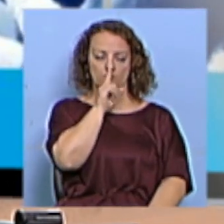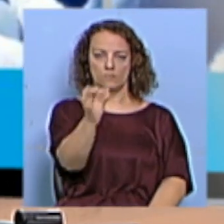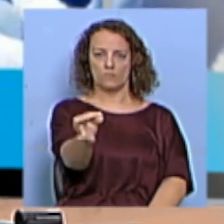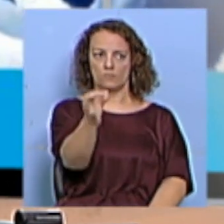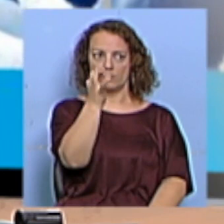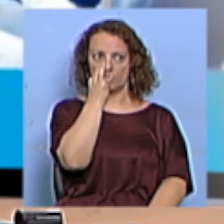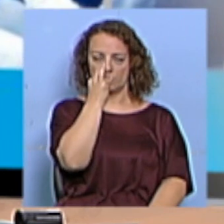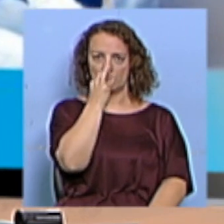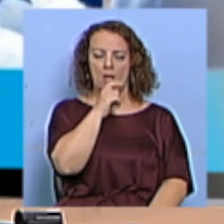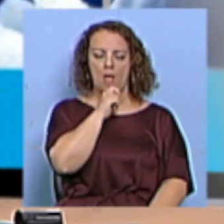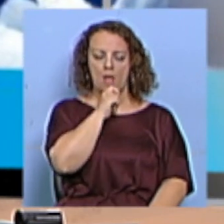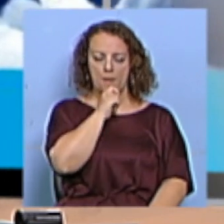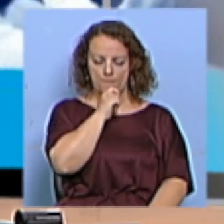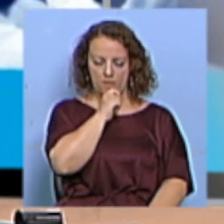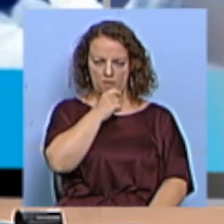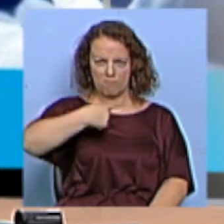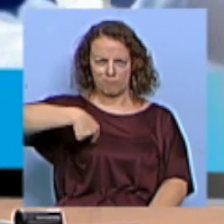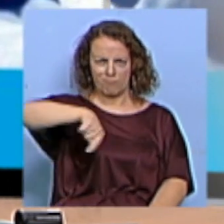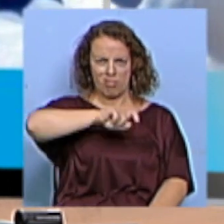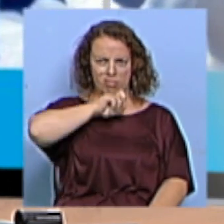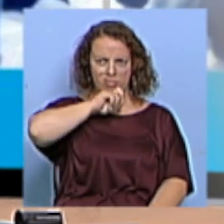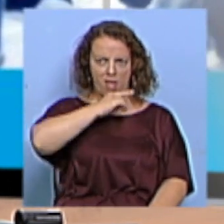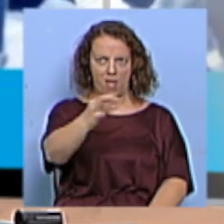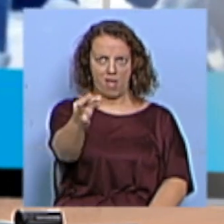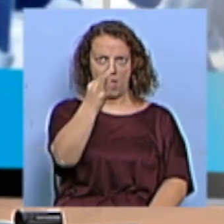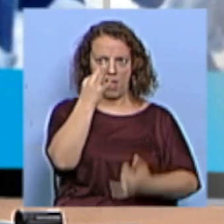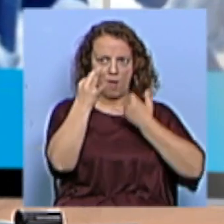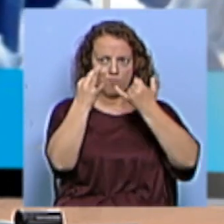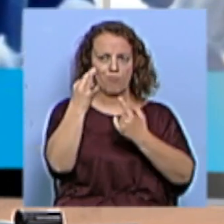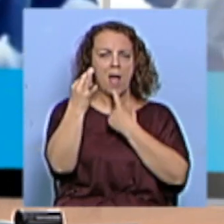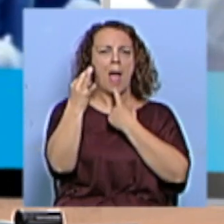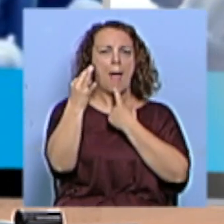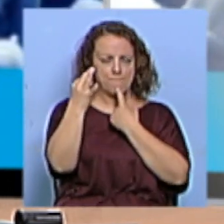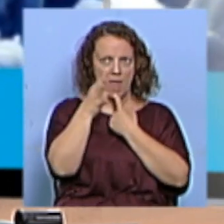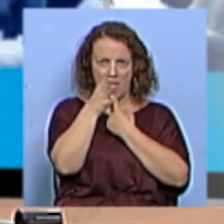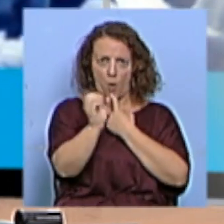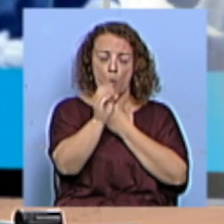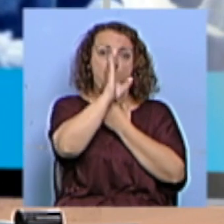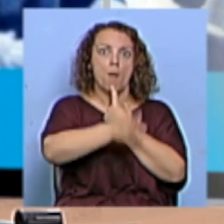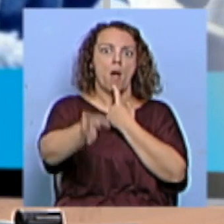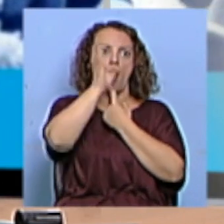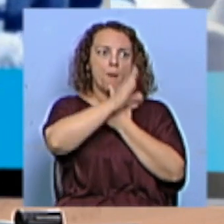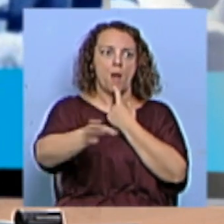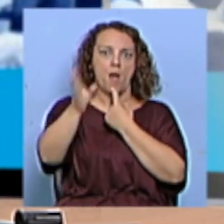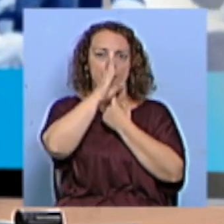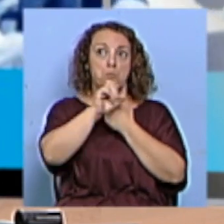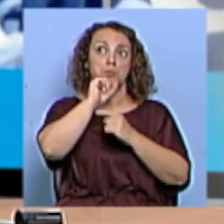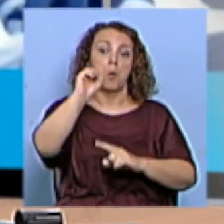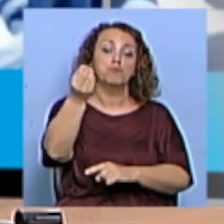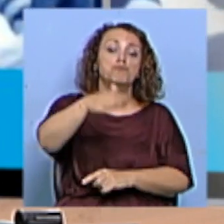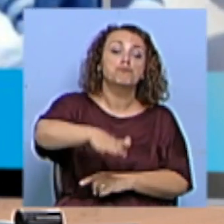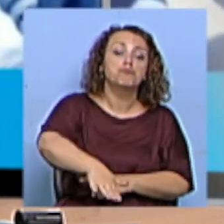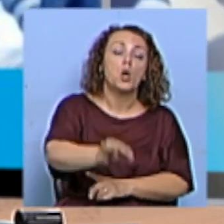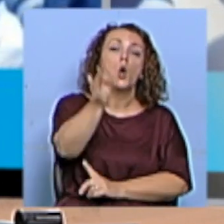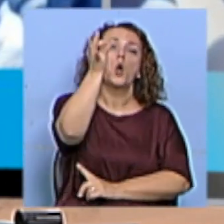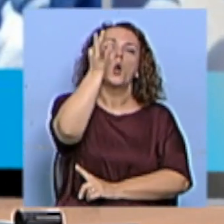Tenho muitas dúvidas que nós consigamos não o dizer. Depois de tantos anos de prática. Talvez na primeira comunhão